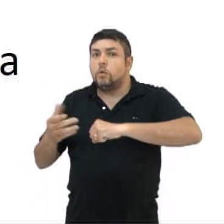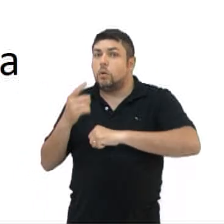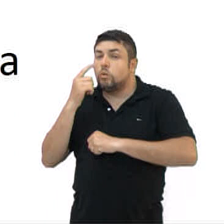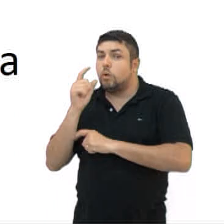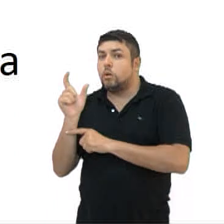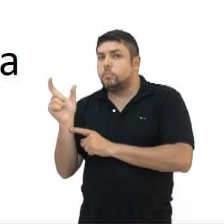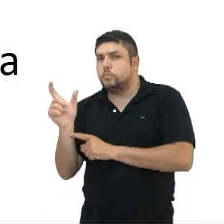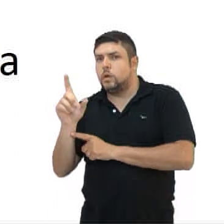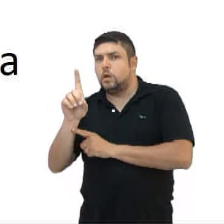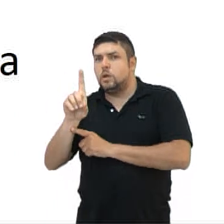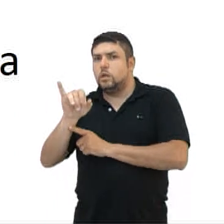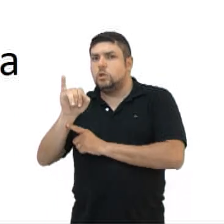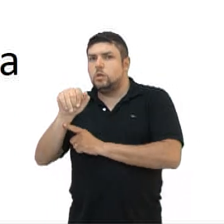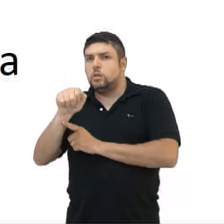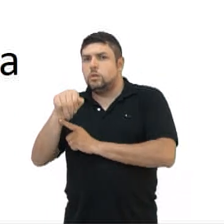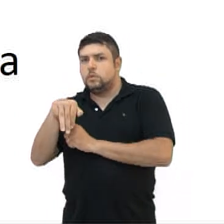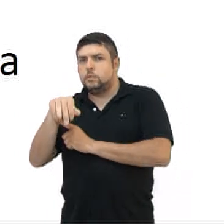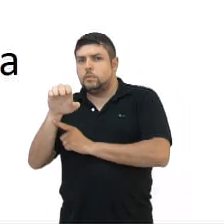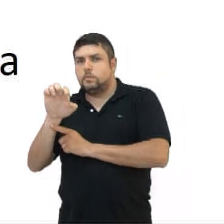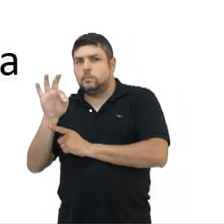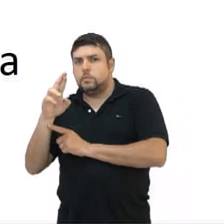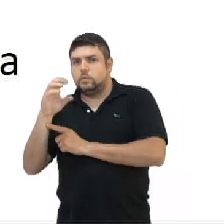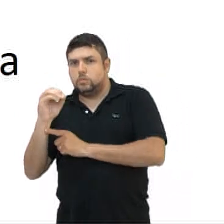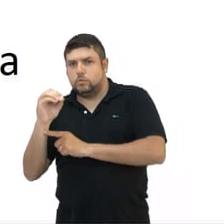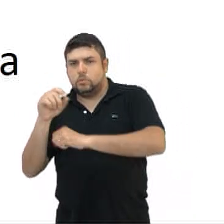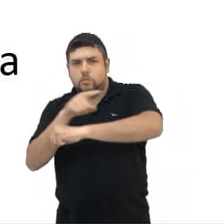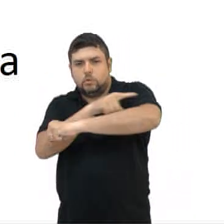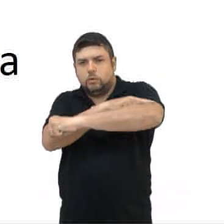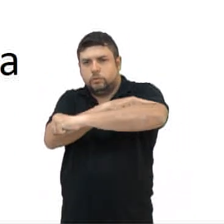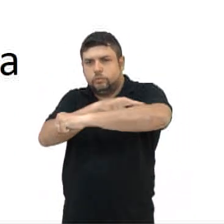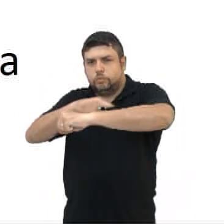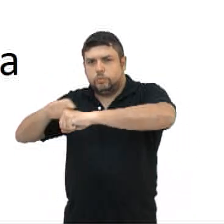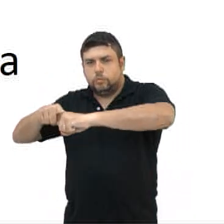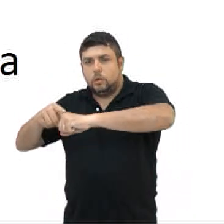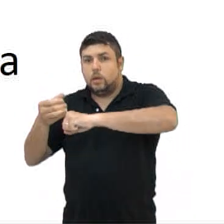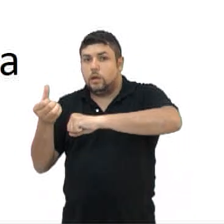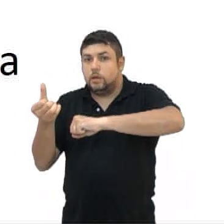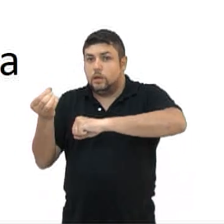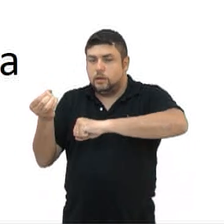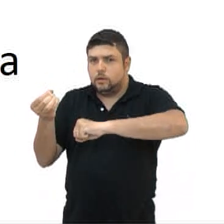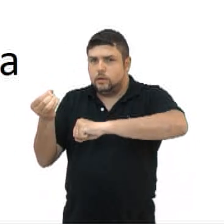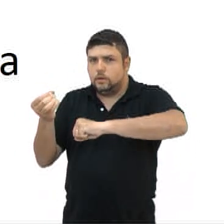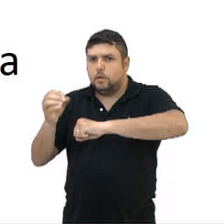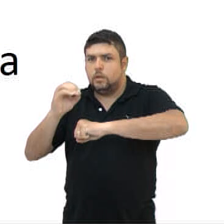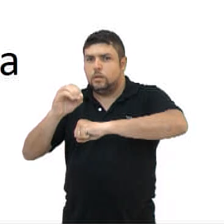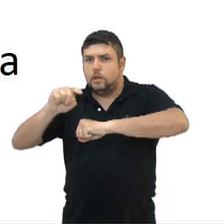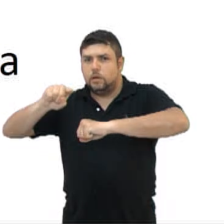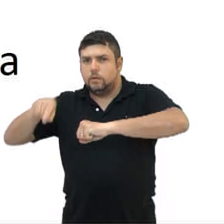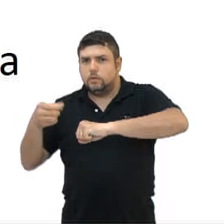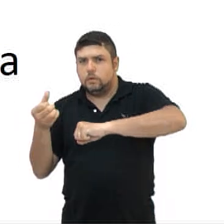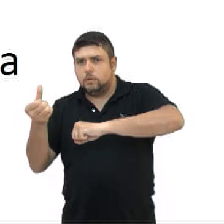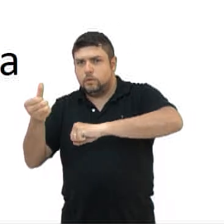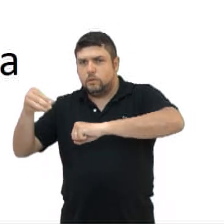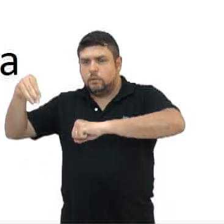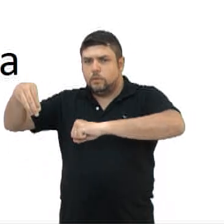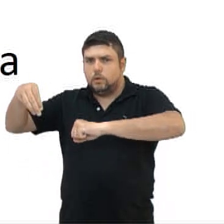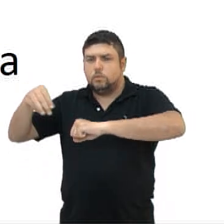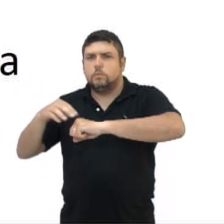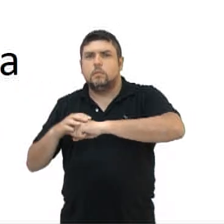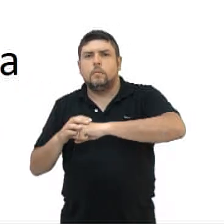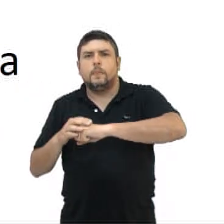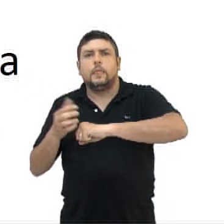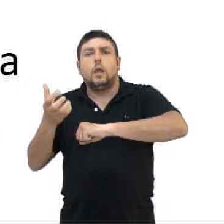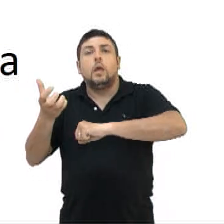é o diâmetro, tá? O diâmetro é 60 centímetros, 0,6 metros. A pergunta é, qual